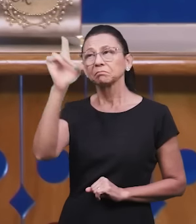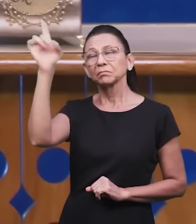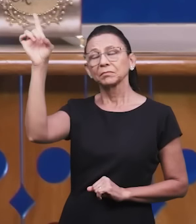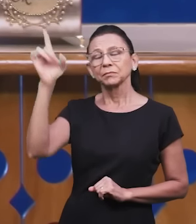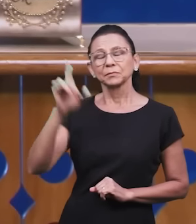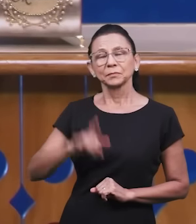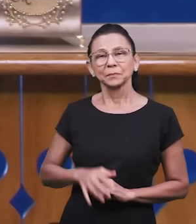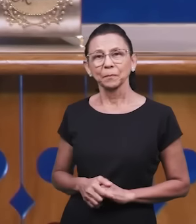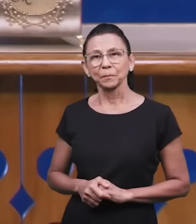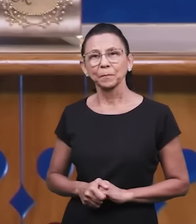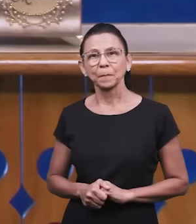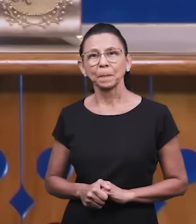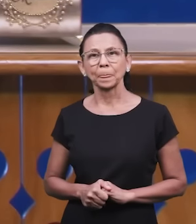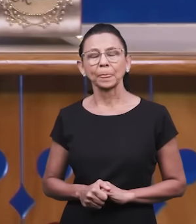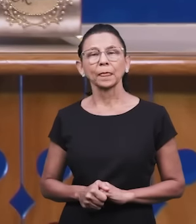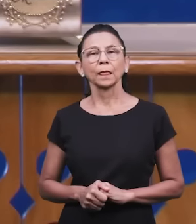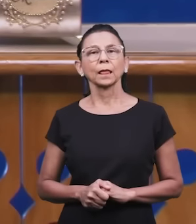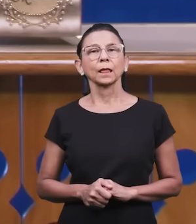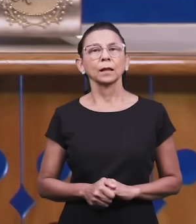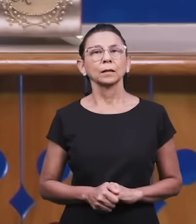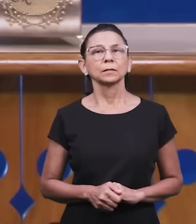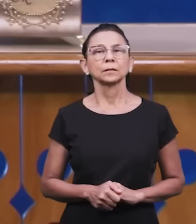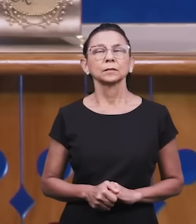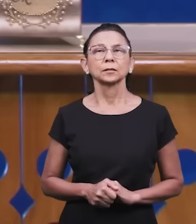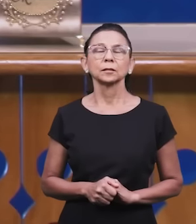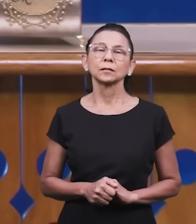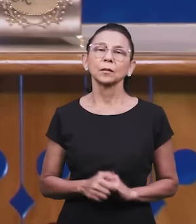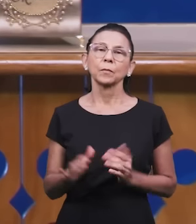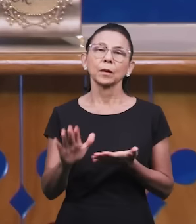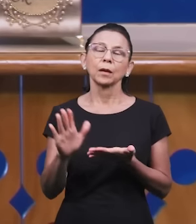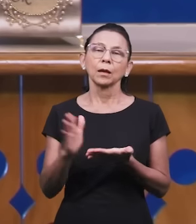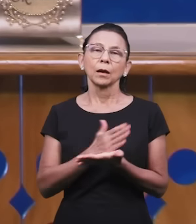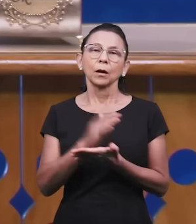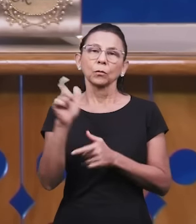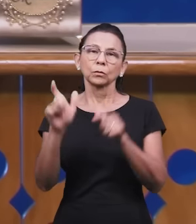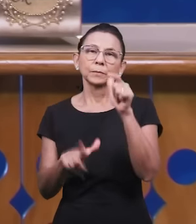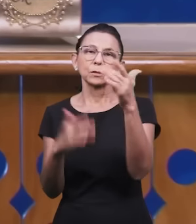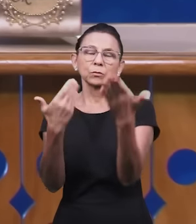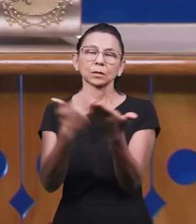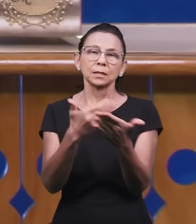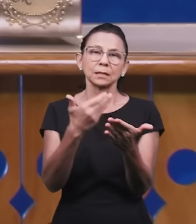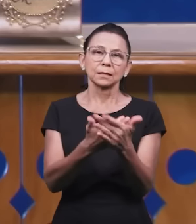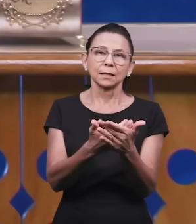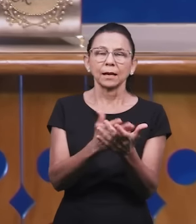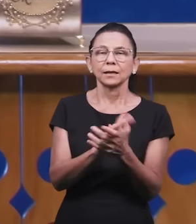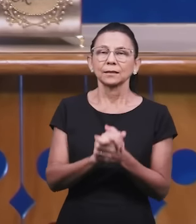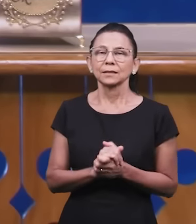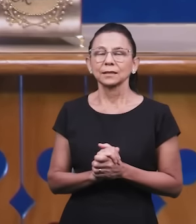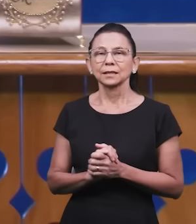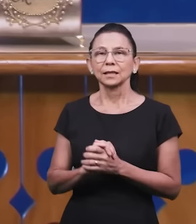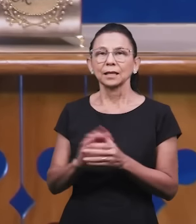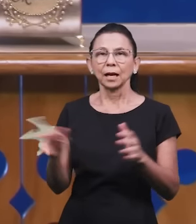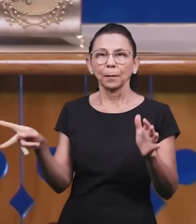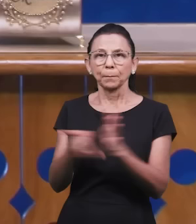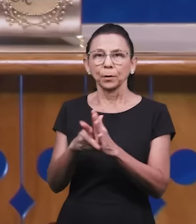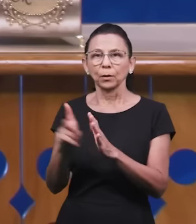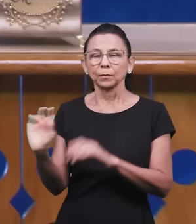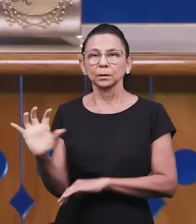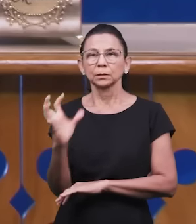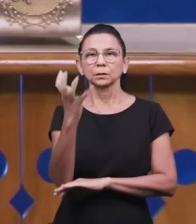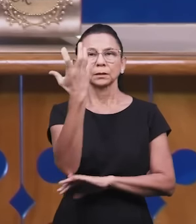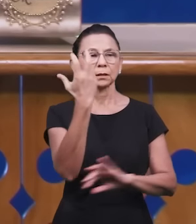Muitos dizem que a natureza se desenvolveu, a natureza criou as leis, essas leis que regem todo o universo. Mas a